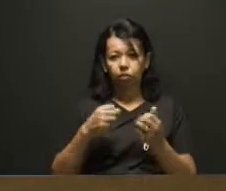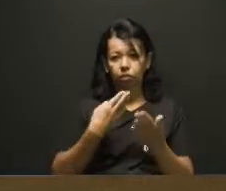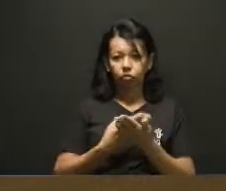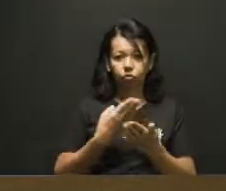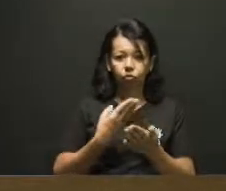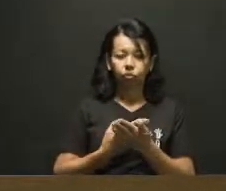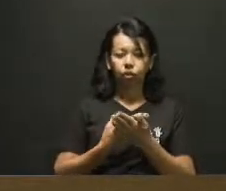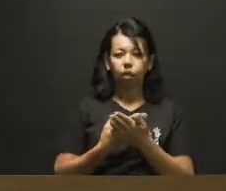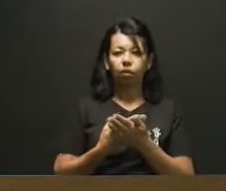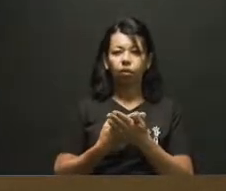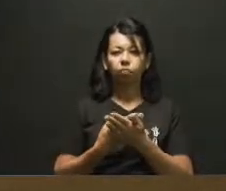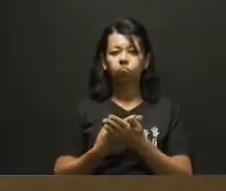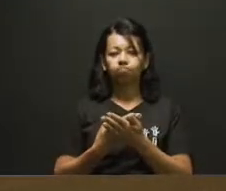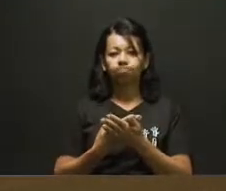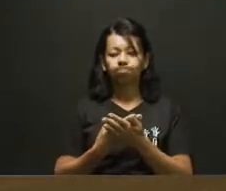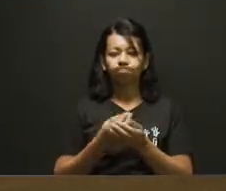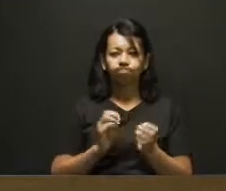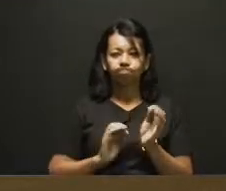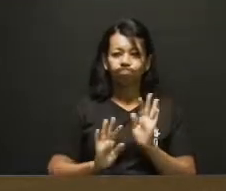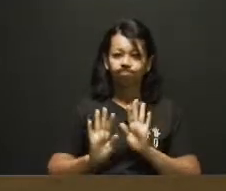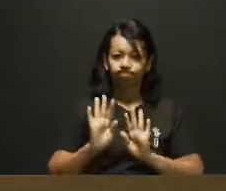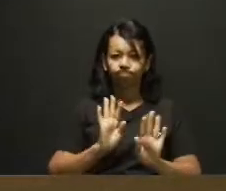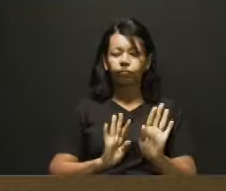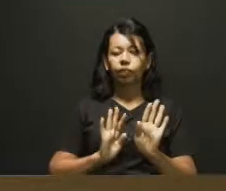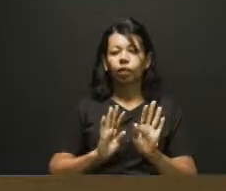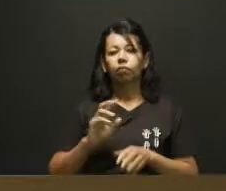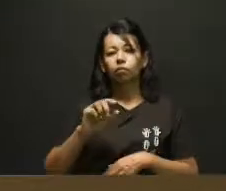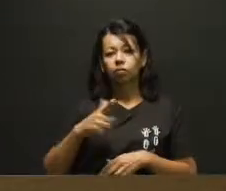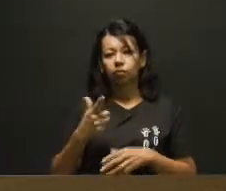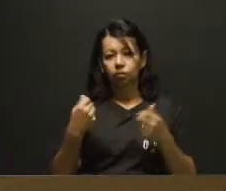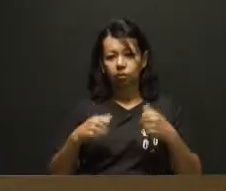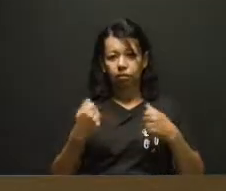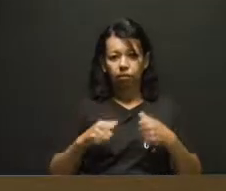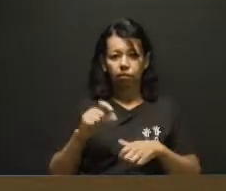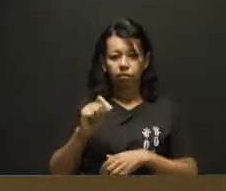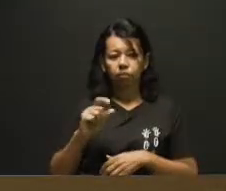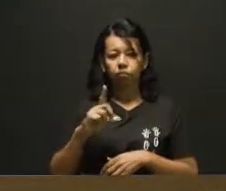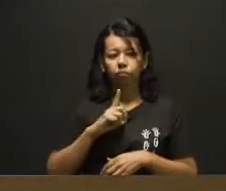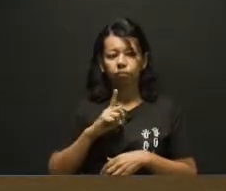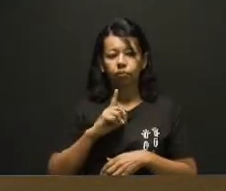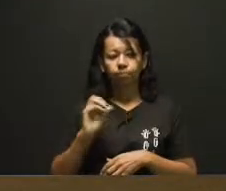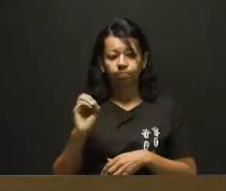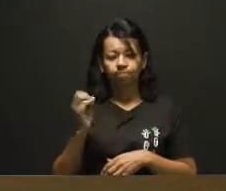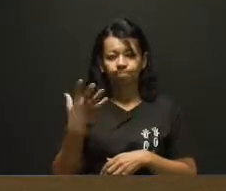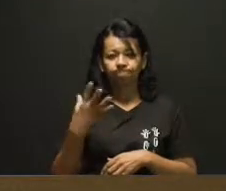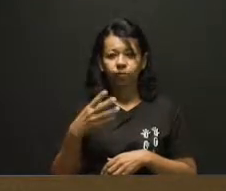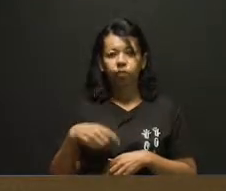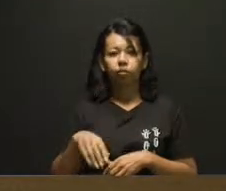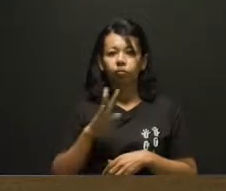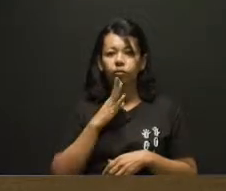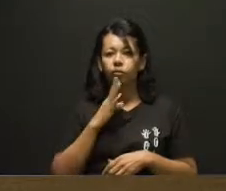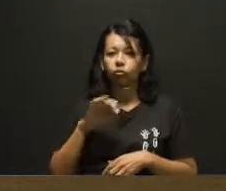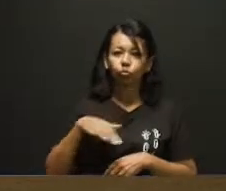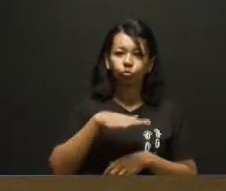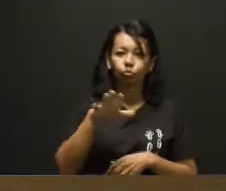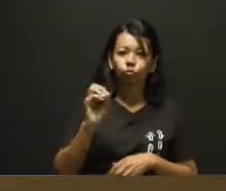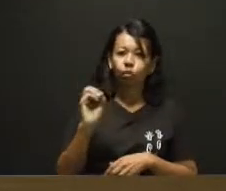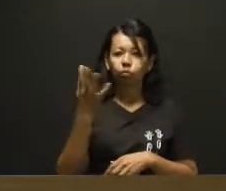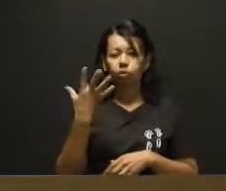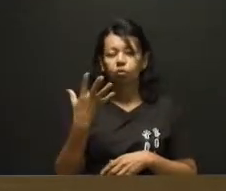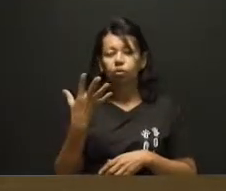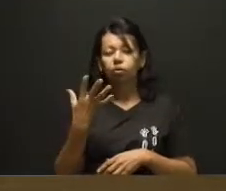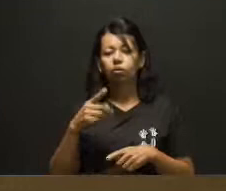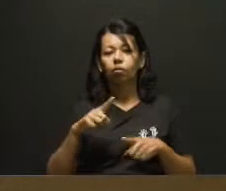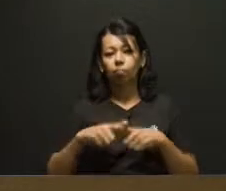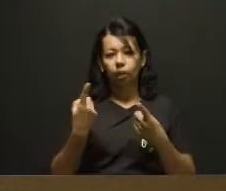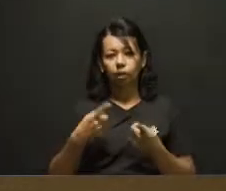não necessariamente o caso eu não tenho todos os detalhes do que o da situação em si mas eu acho que é